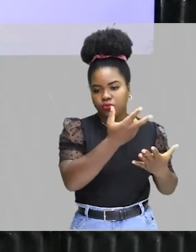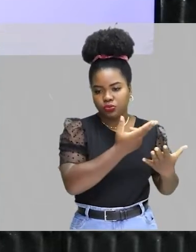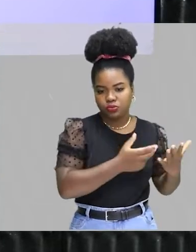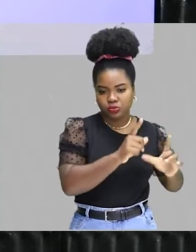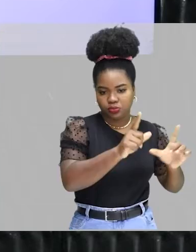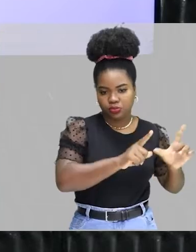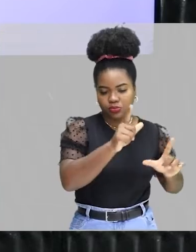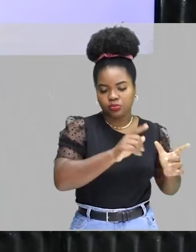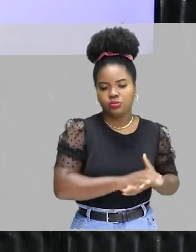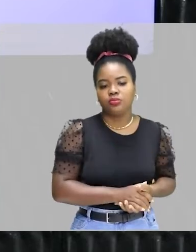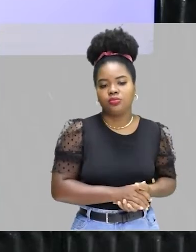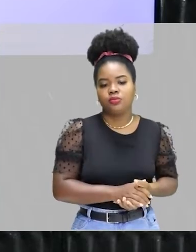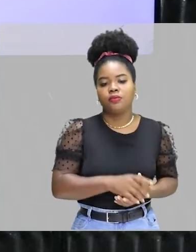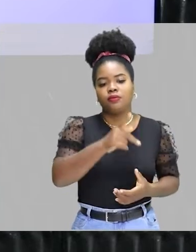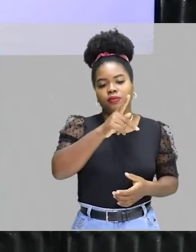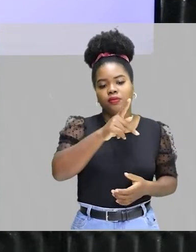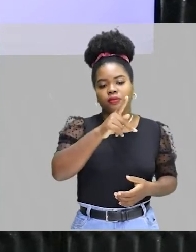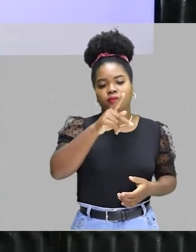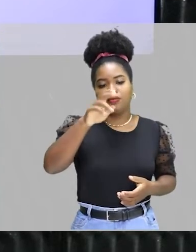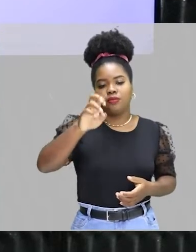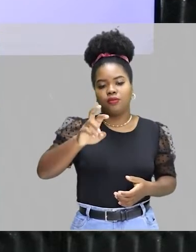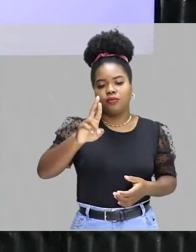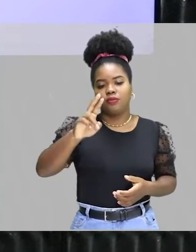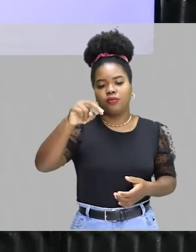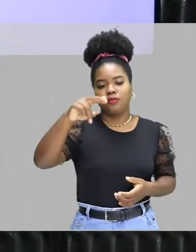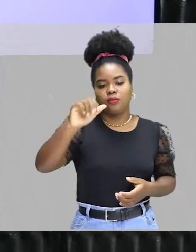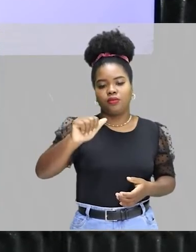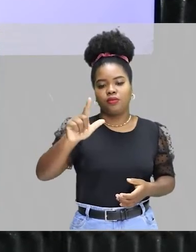falar, perna longa. Quer dizer que a